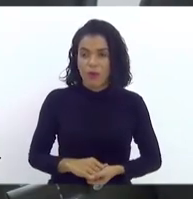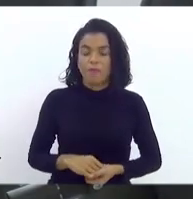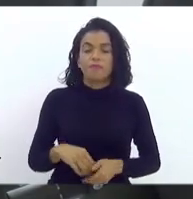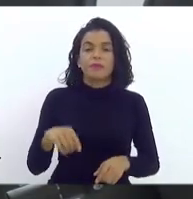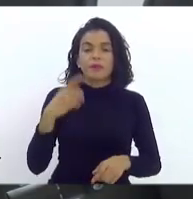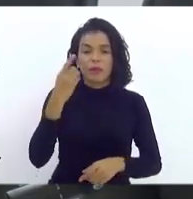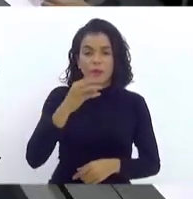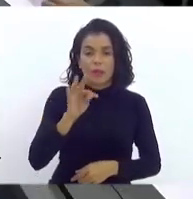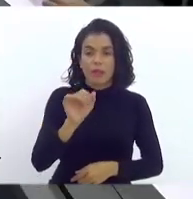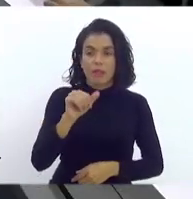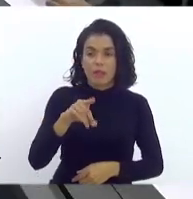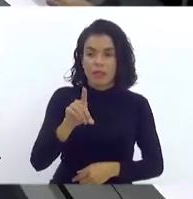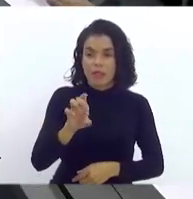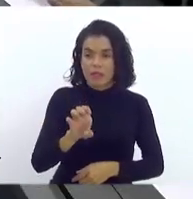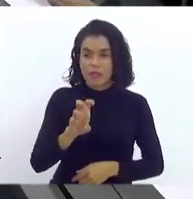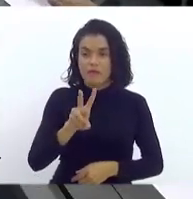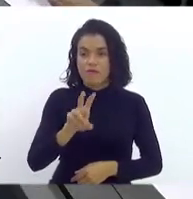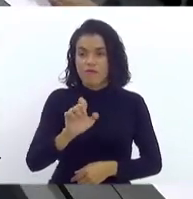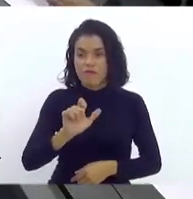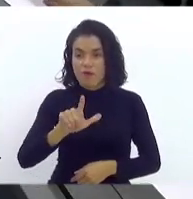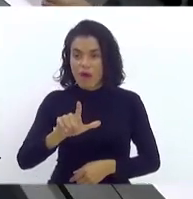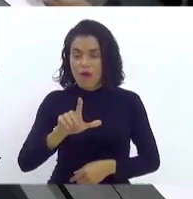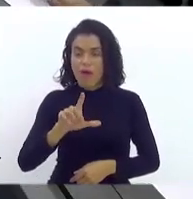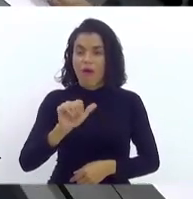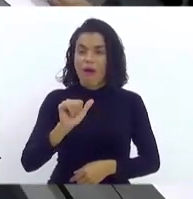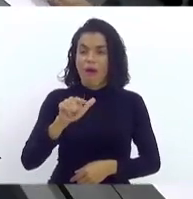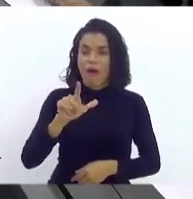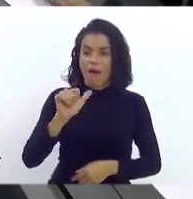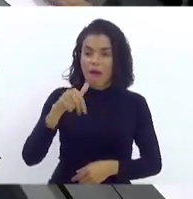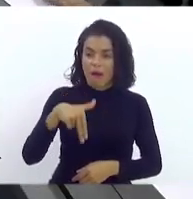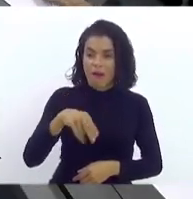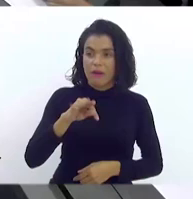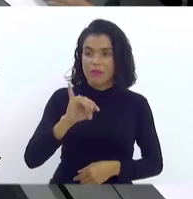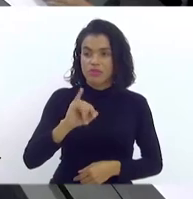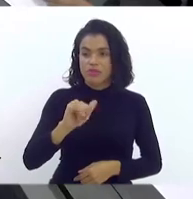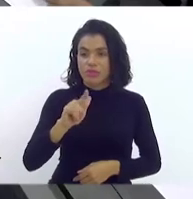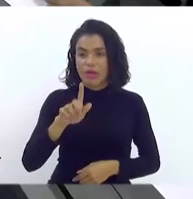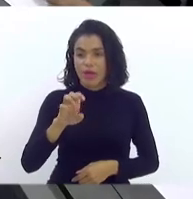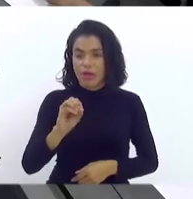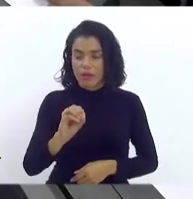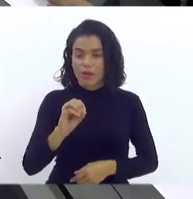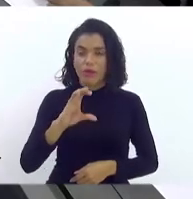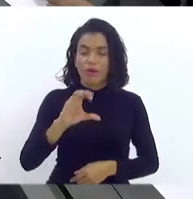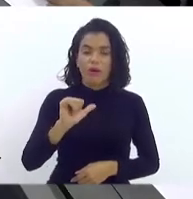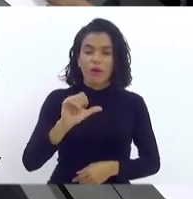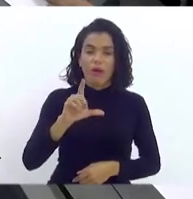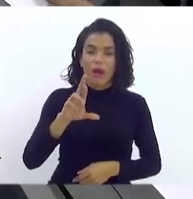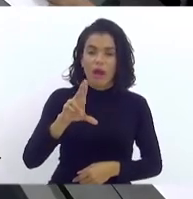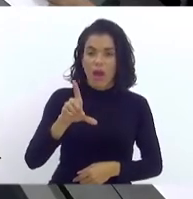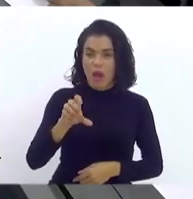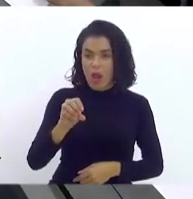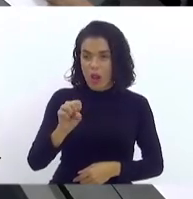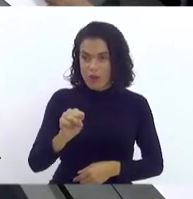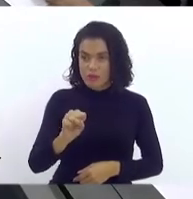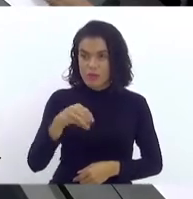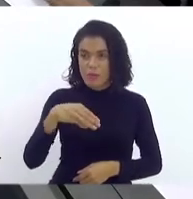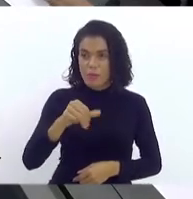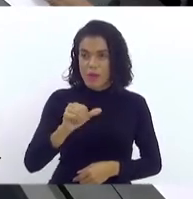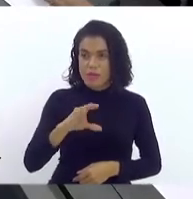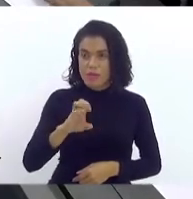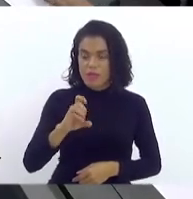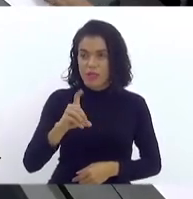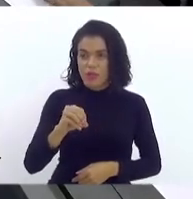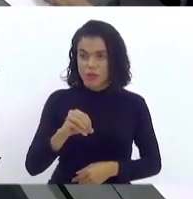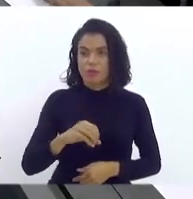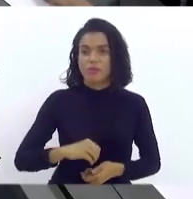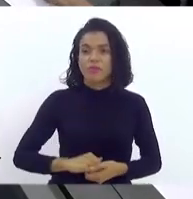Tandi, deputado Val, deputado Alain, deputado Tiago, deputado Carlos Macedo vai fazer uso da palavra, deputado Libreirão